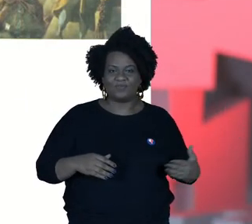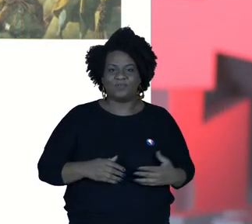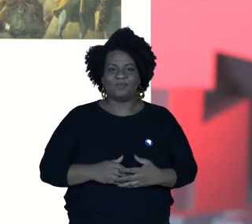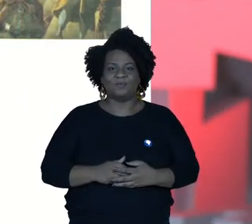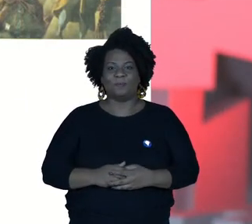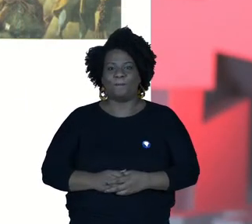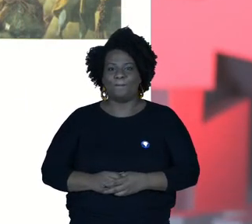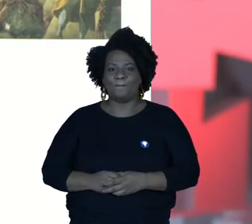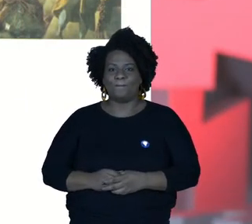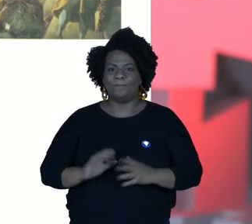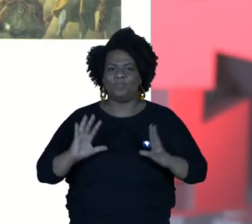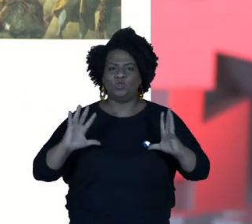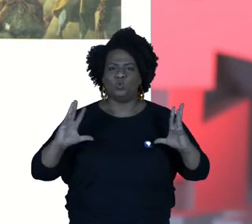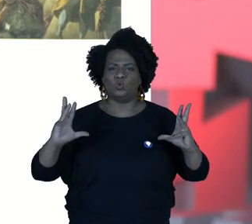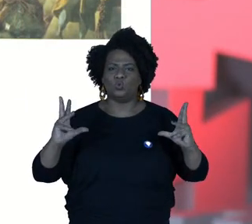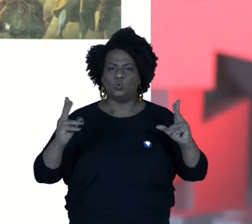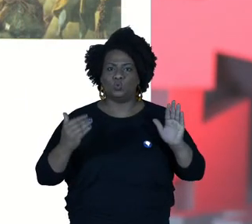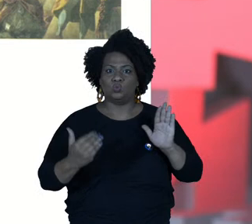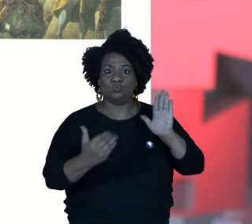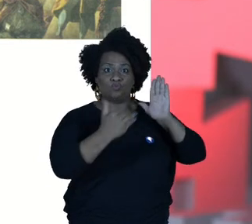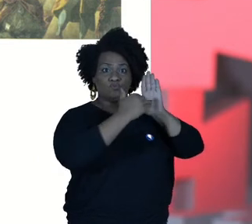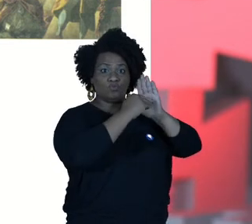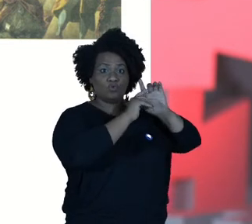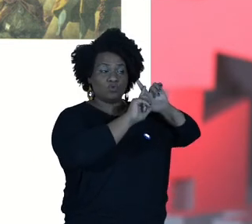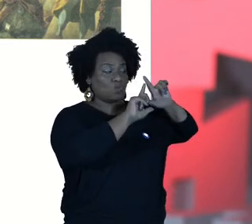Todo o fundo do trabalho